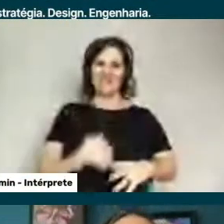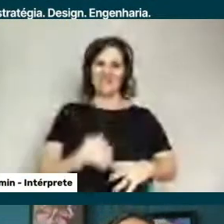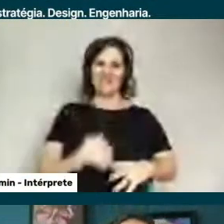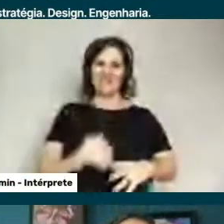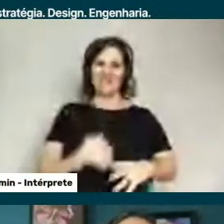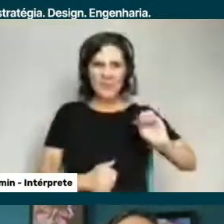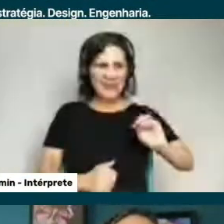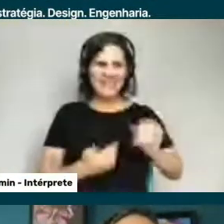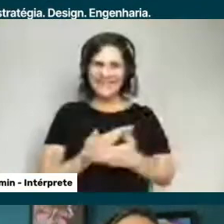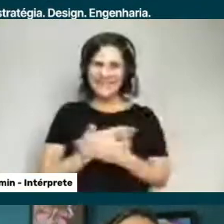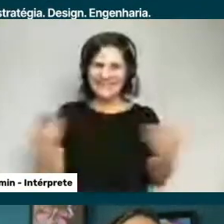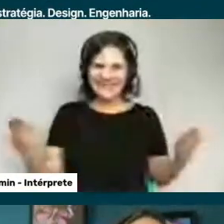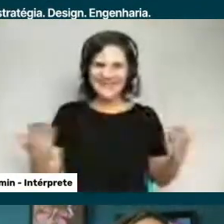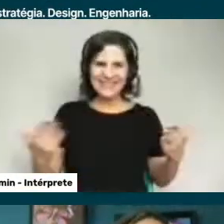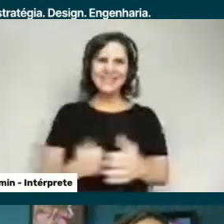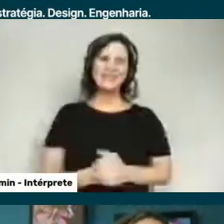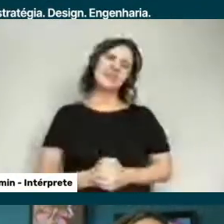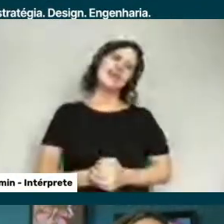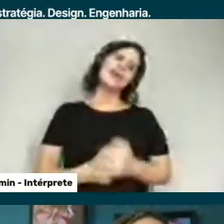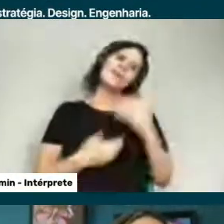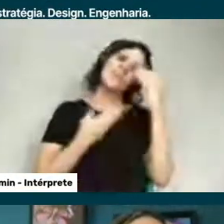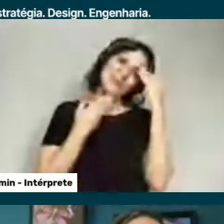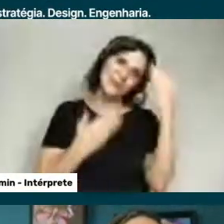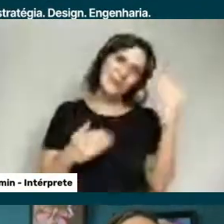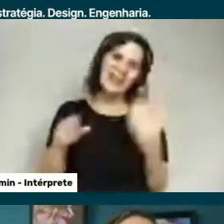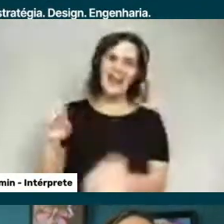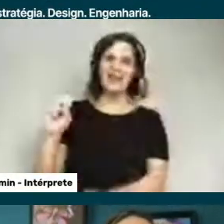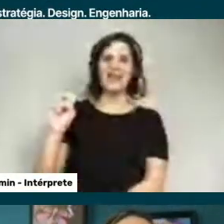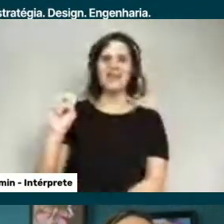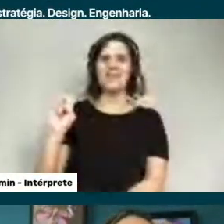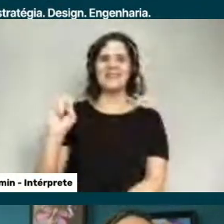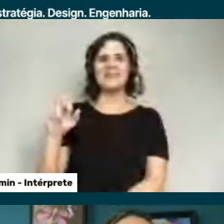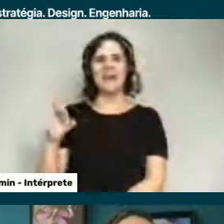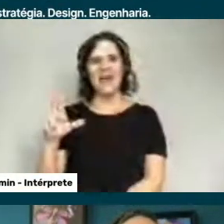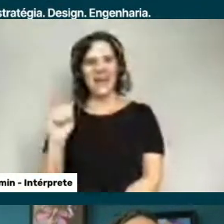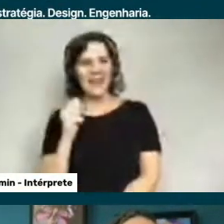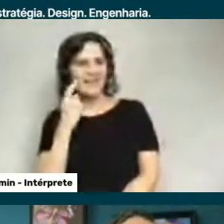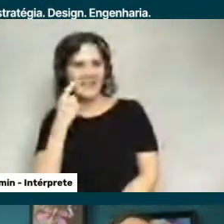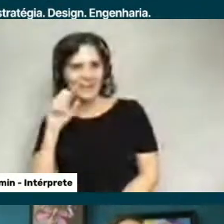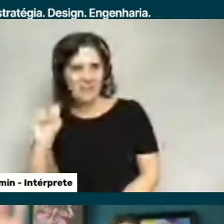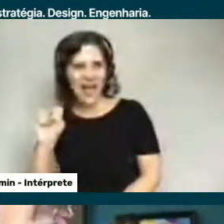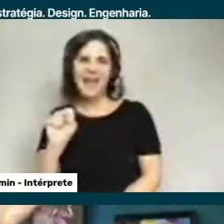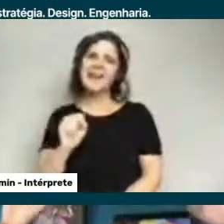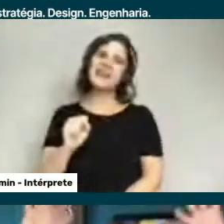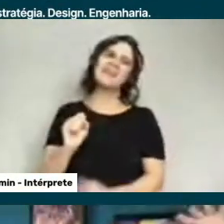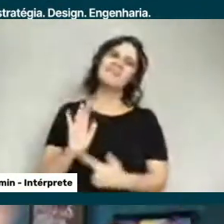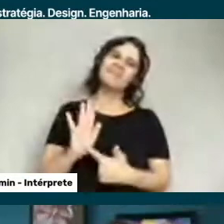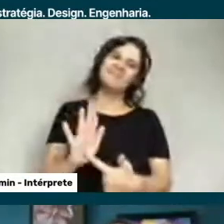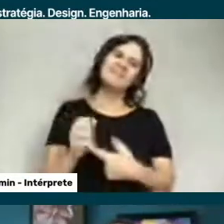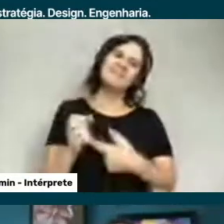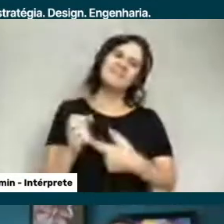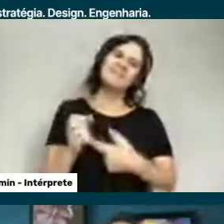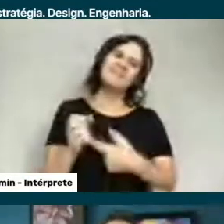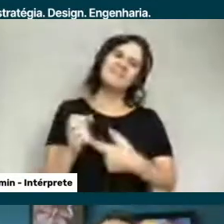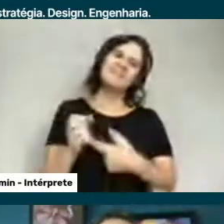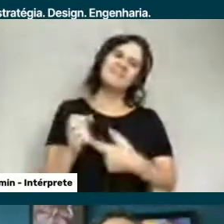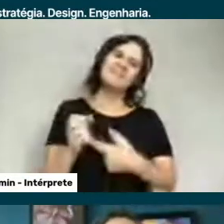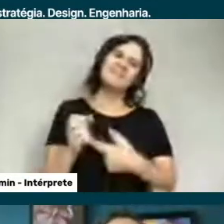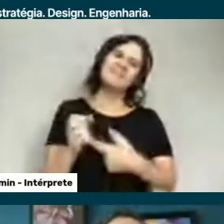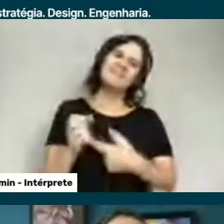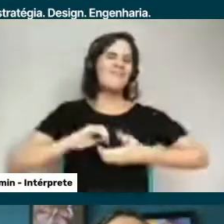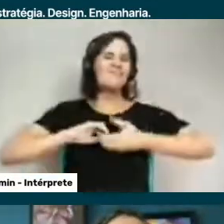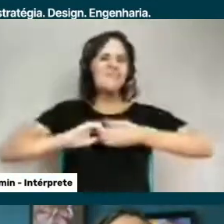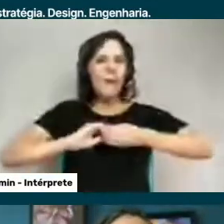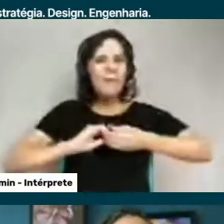Simara, muito obrigada aí por essa introdução. Quero aproveitar e cumprimentar todos e todos que estão